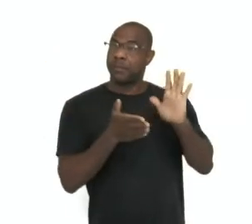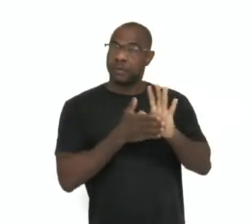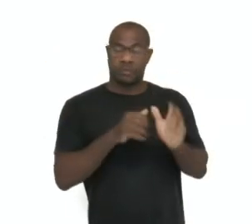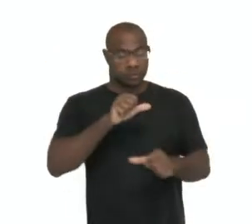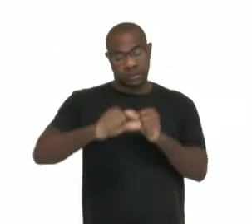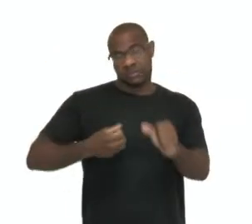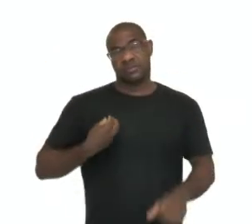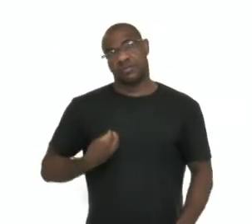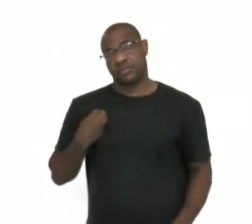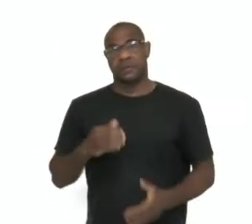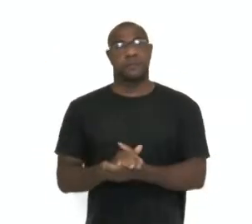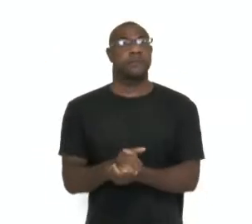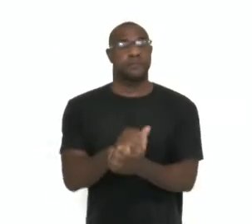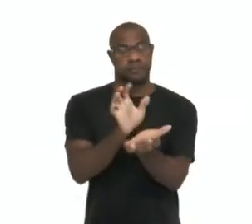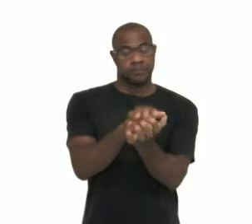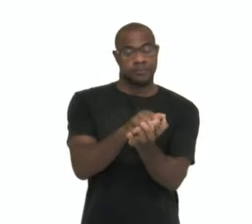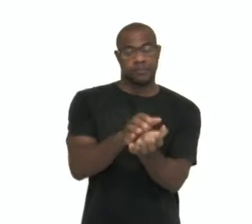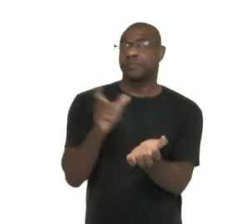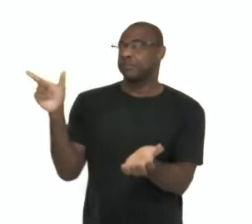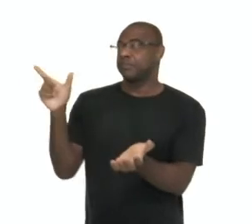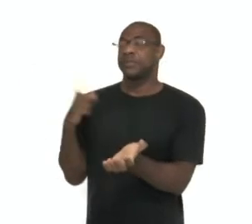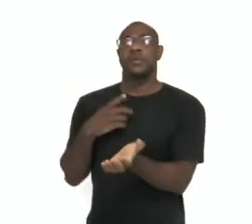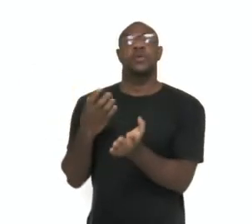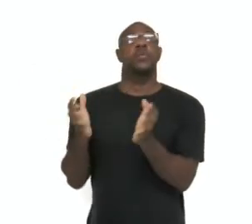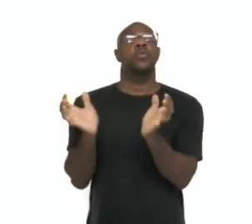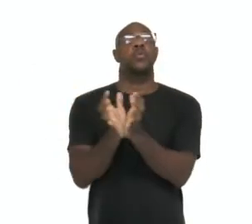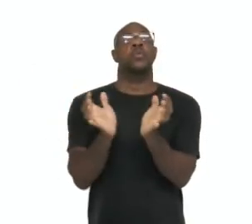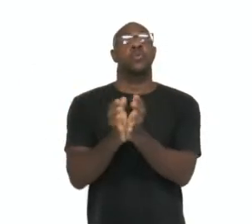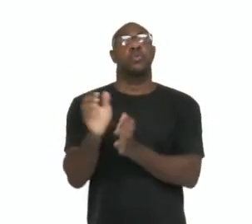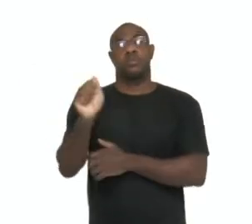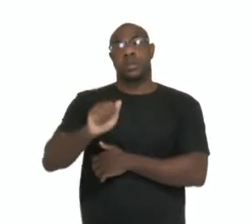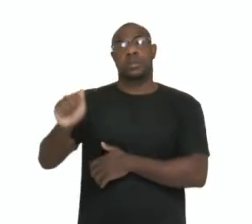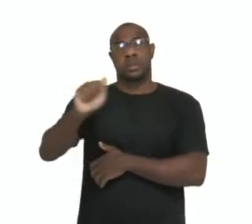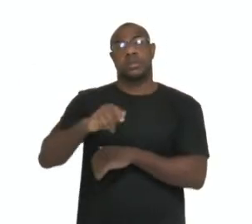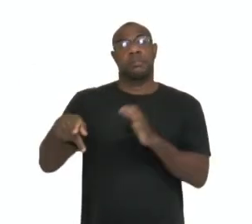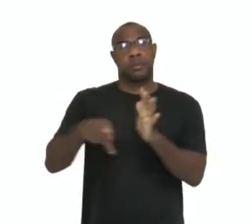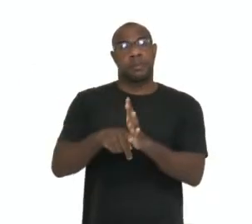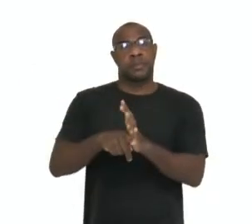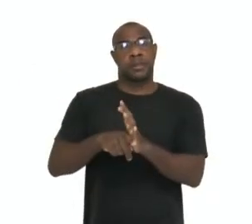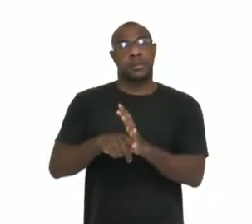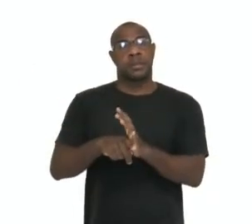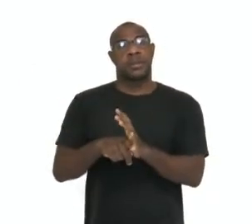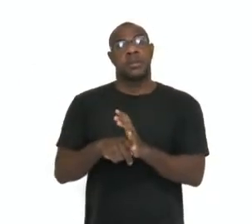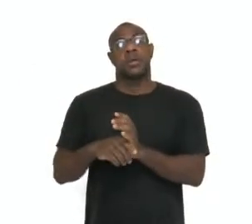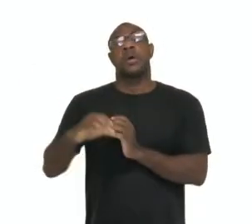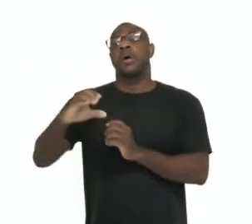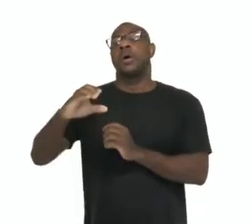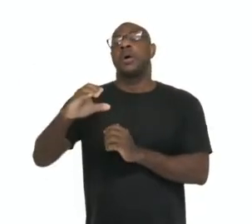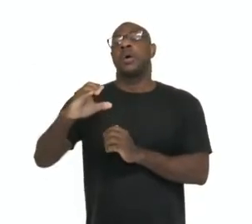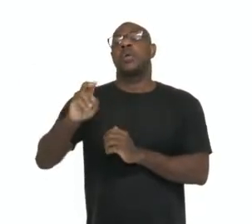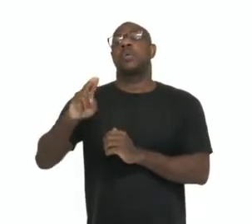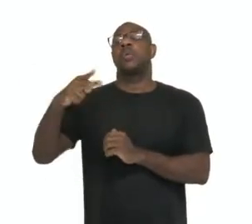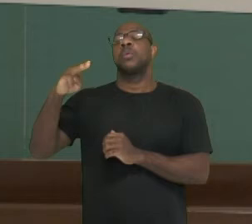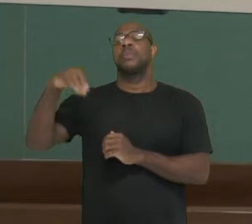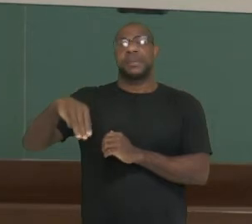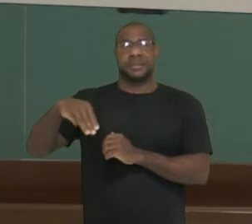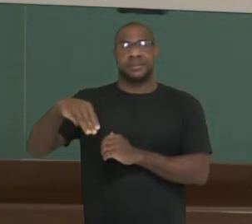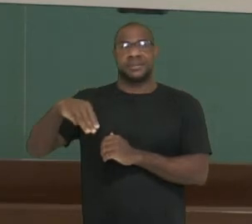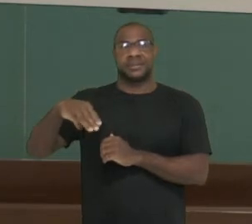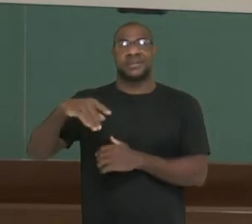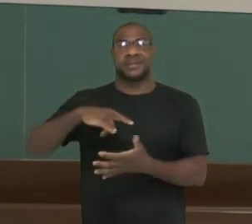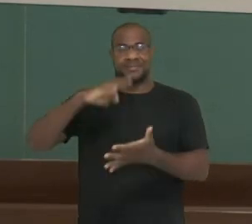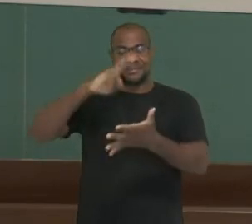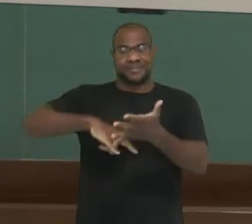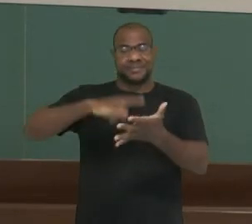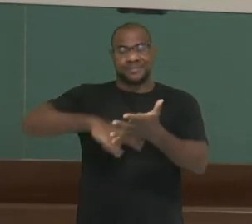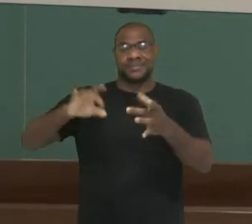Pernambuco formou-se o chamado Clube do Cupim, que era uma associação que promovia a alforria de escravizados.